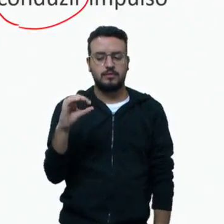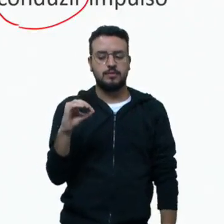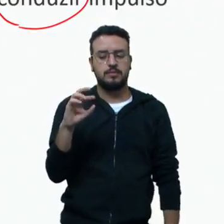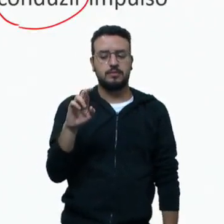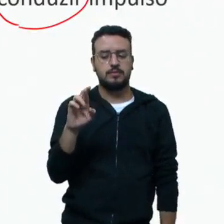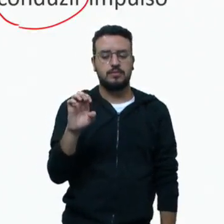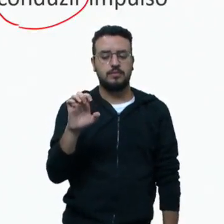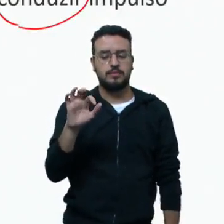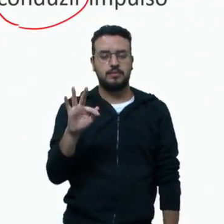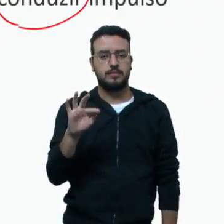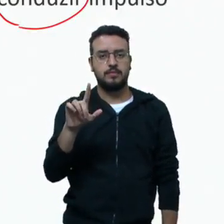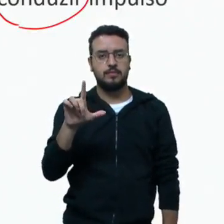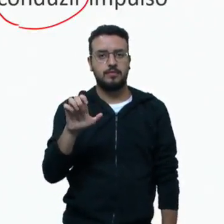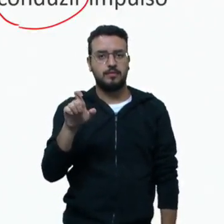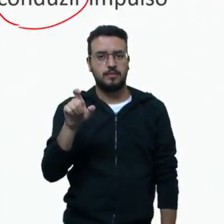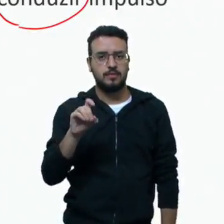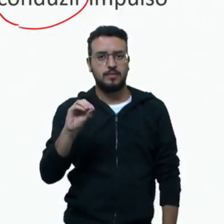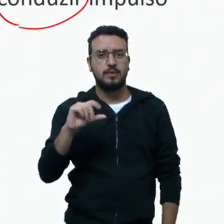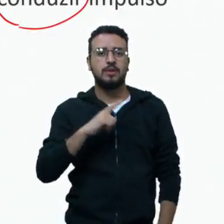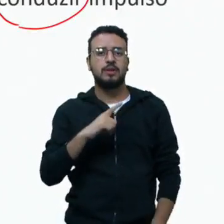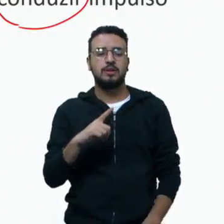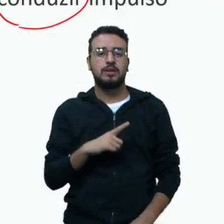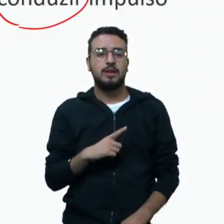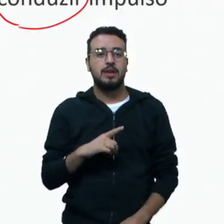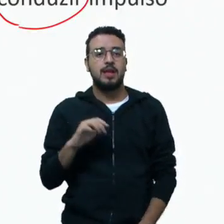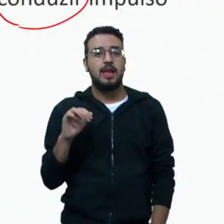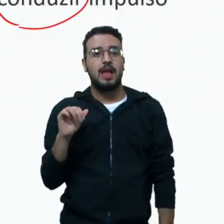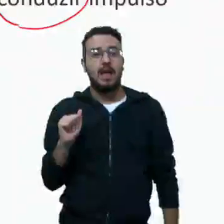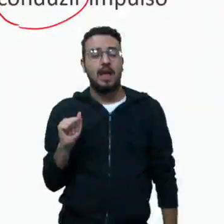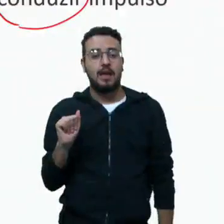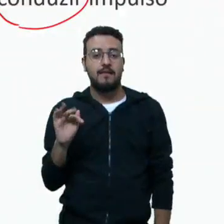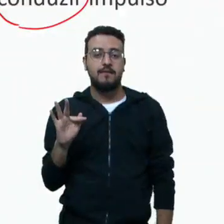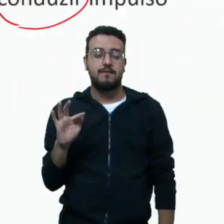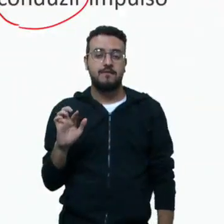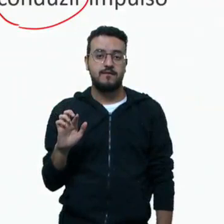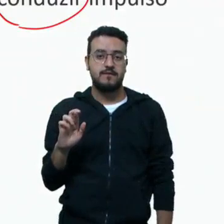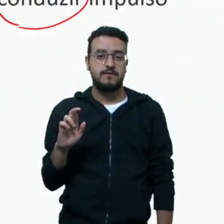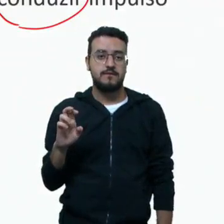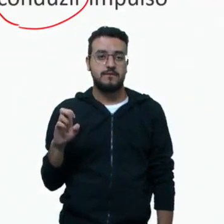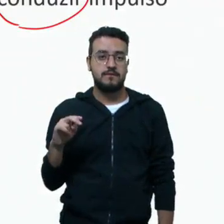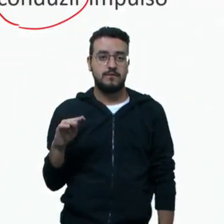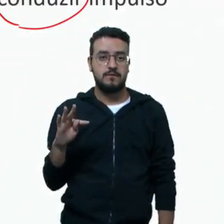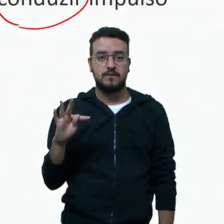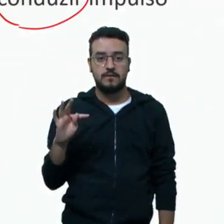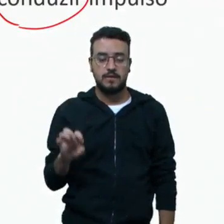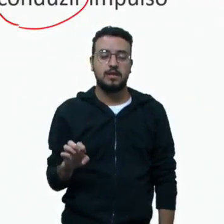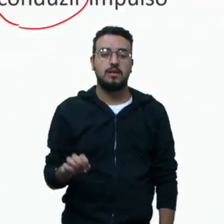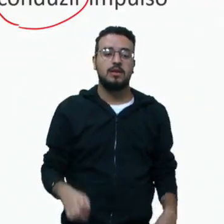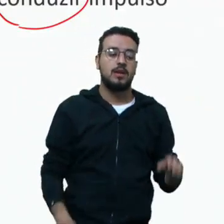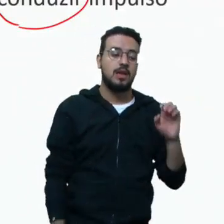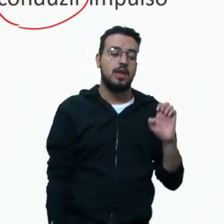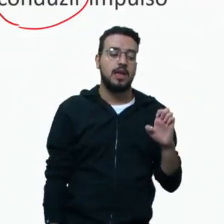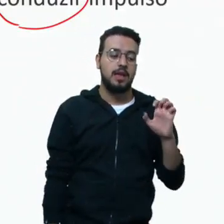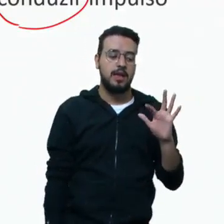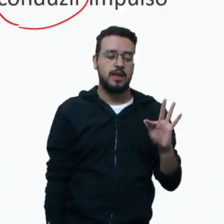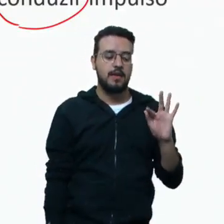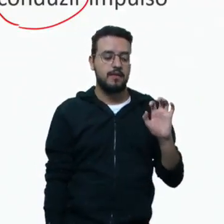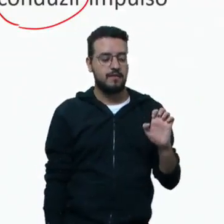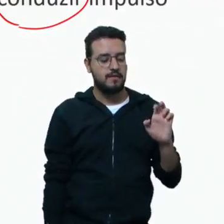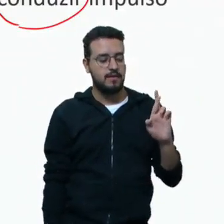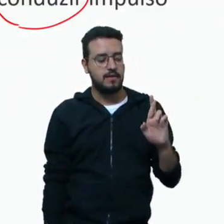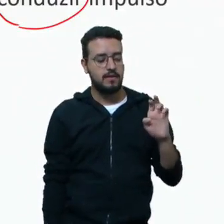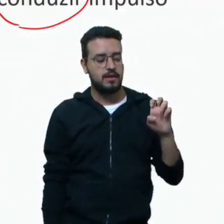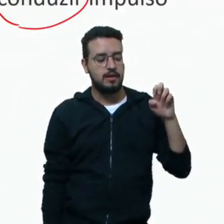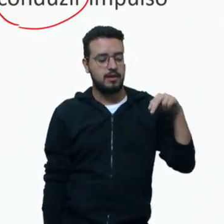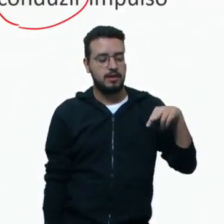vias aferentes e vias eferentes. A via aferente é a que conduz o impulso vindo